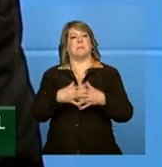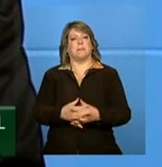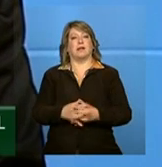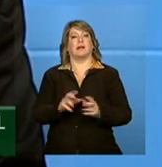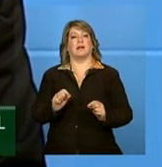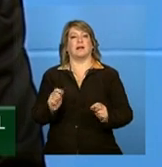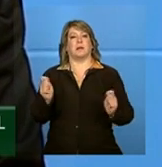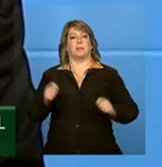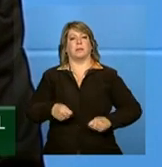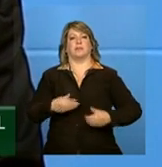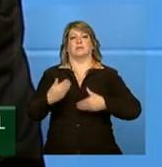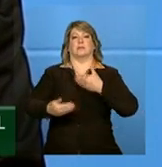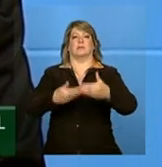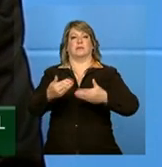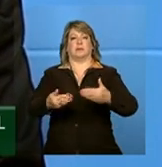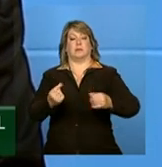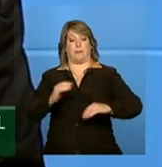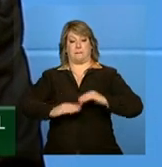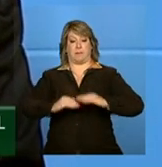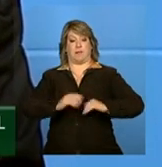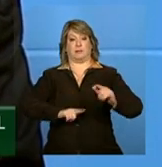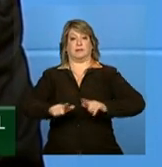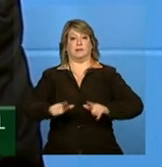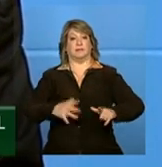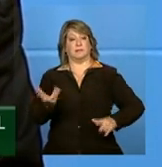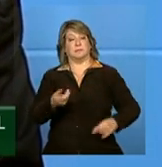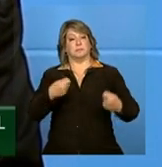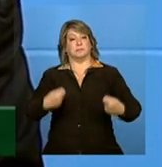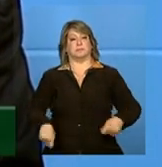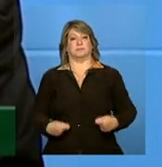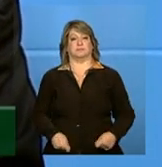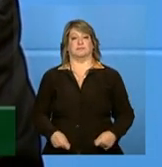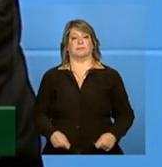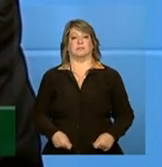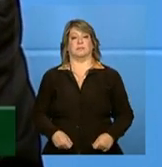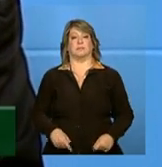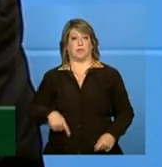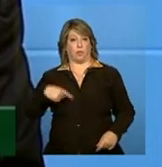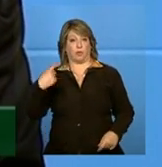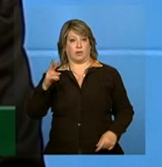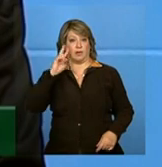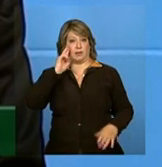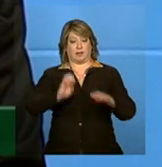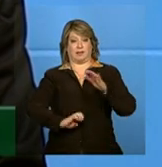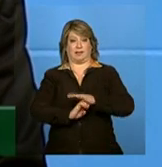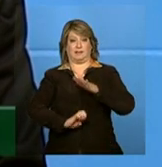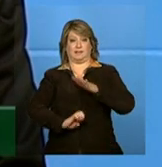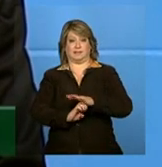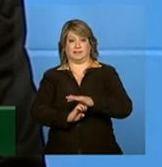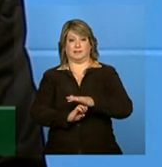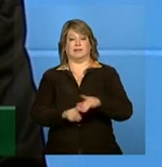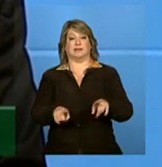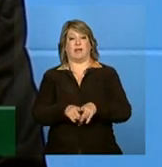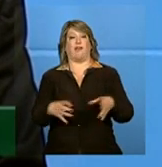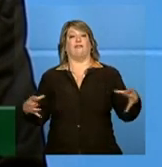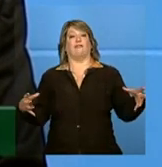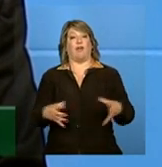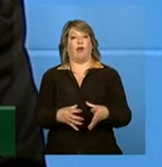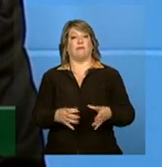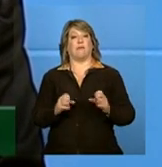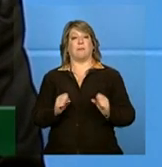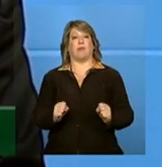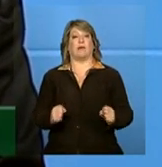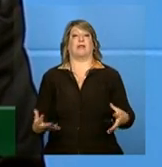na capacidade e rentabilidade da mão de obra, na reputação das empresas, na sua capacidade de